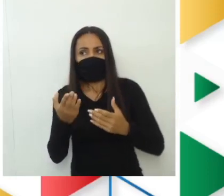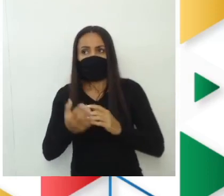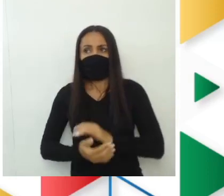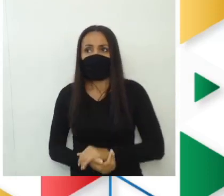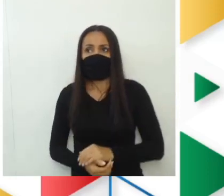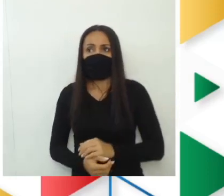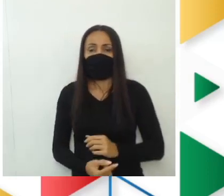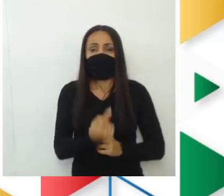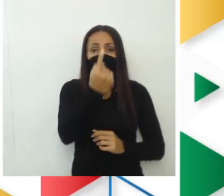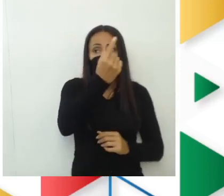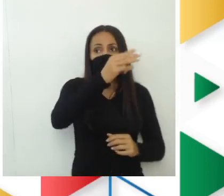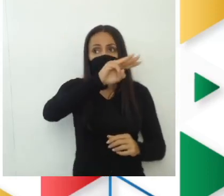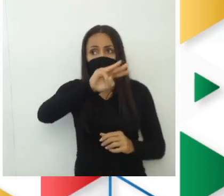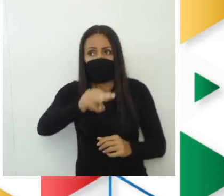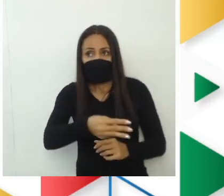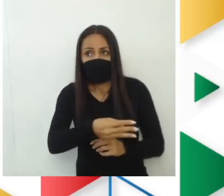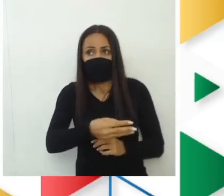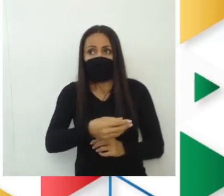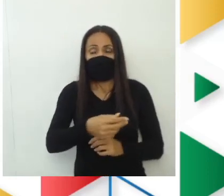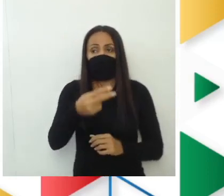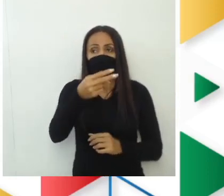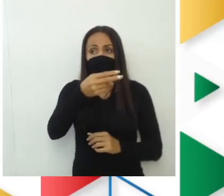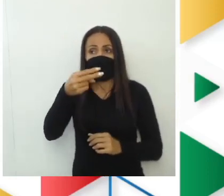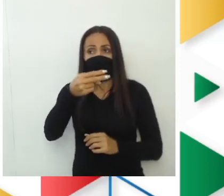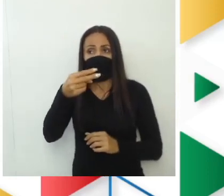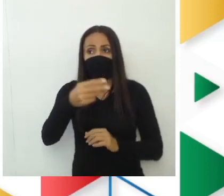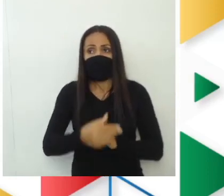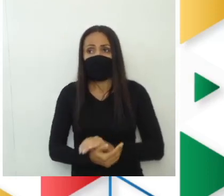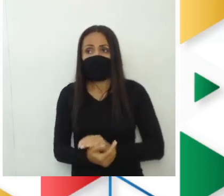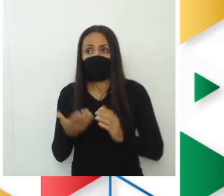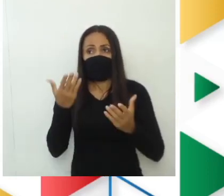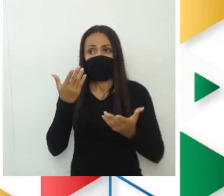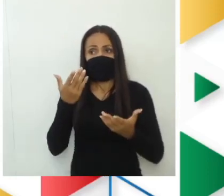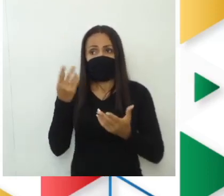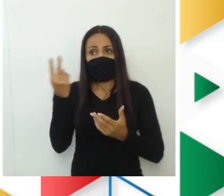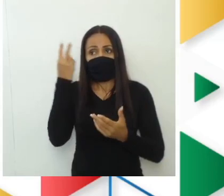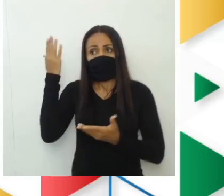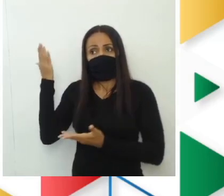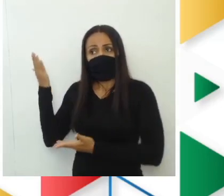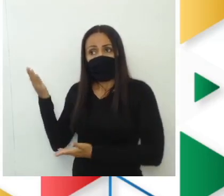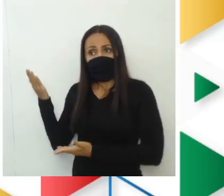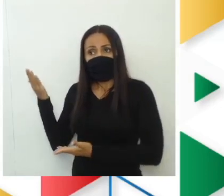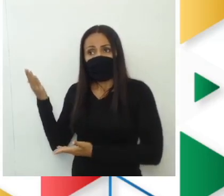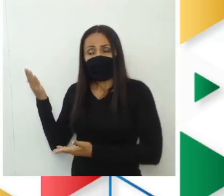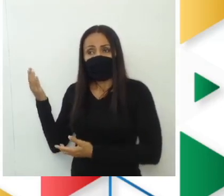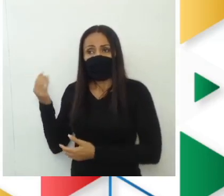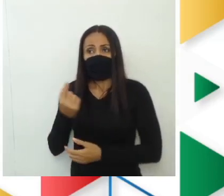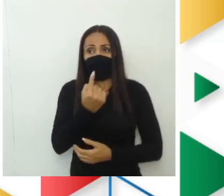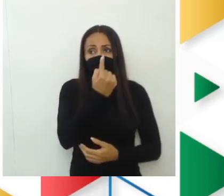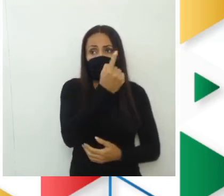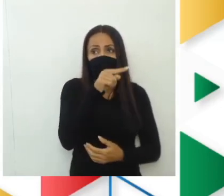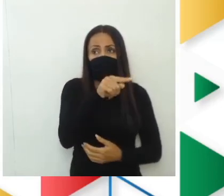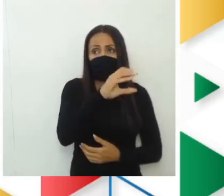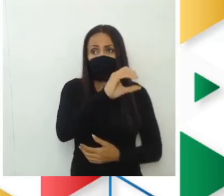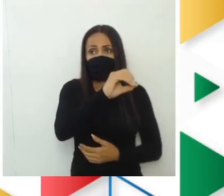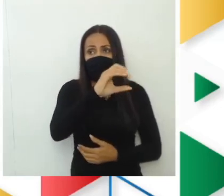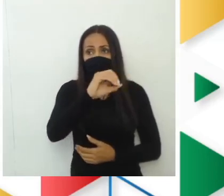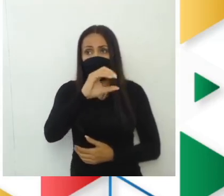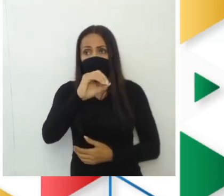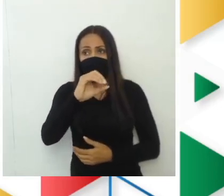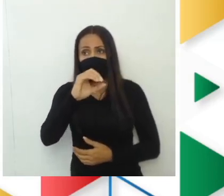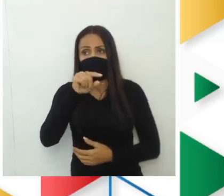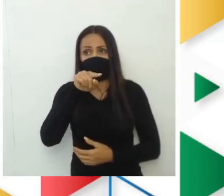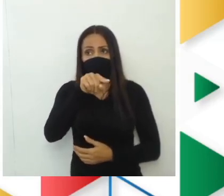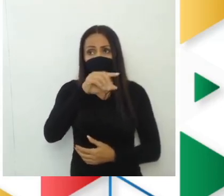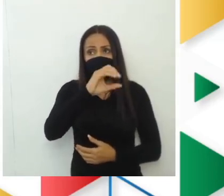de milhões é igual a esse valor aí numérico, ó, 1 milhão vezes, porque é 1 milhão de,